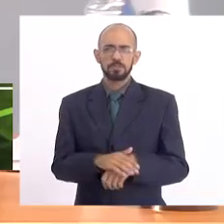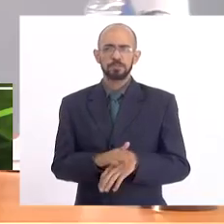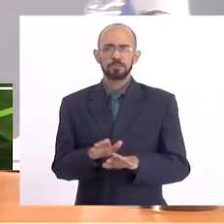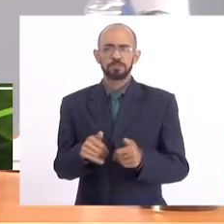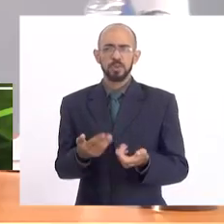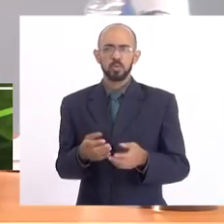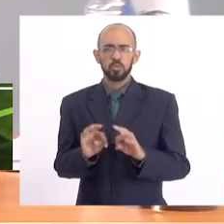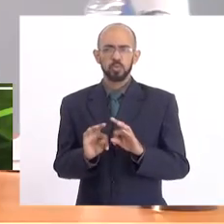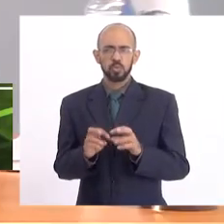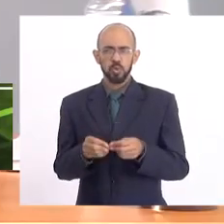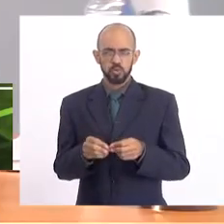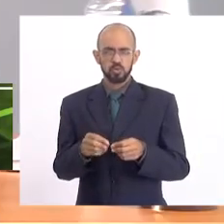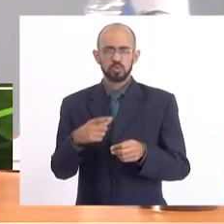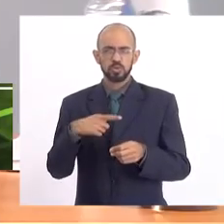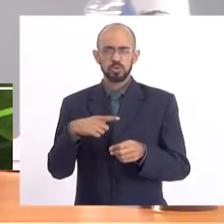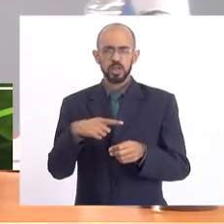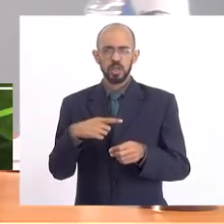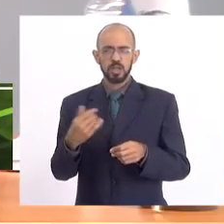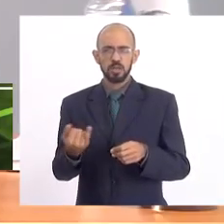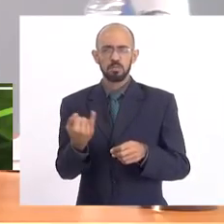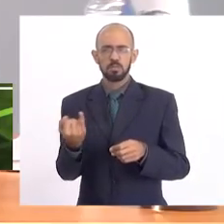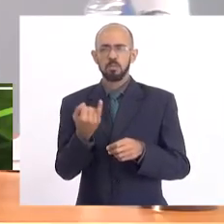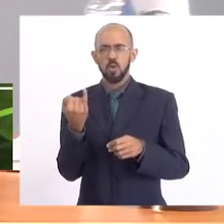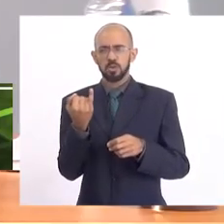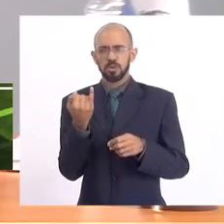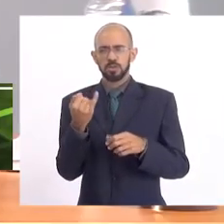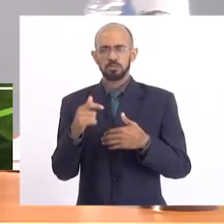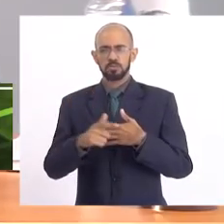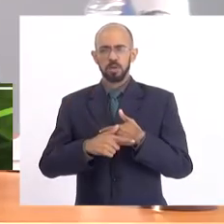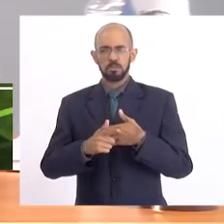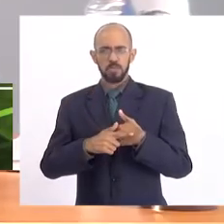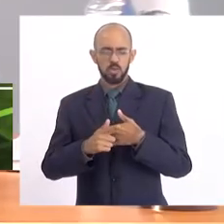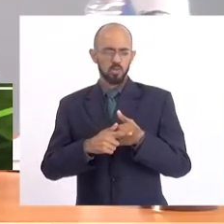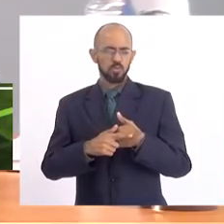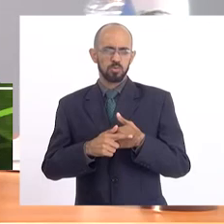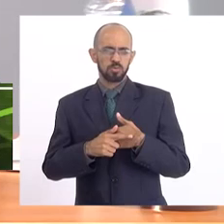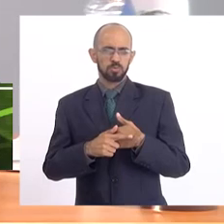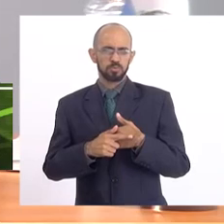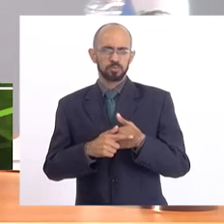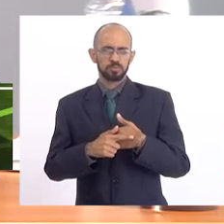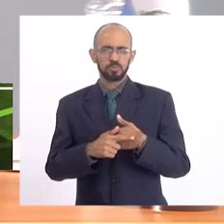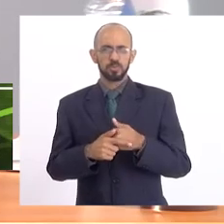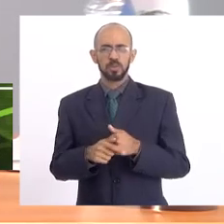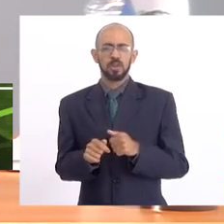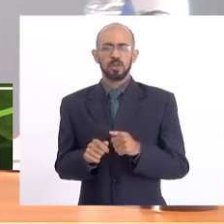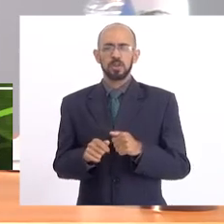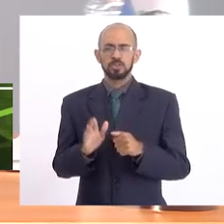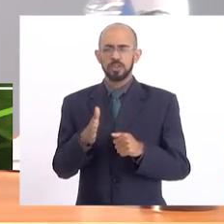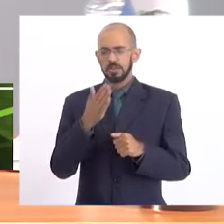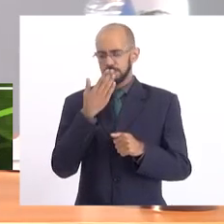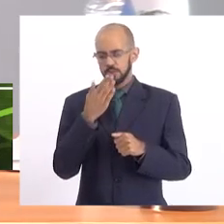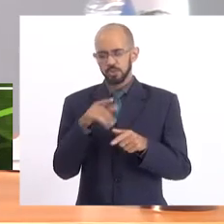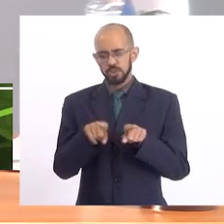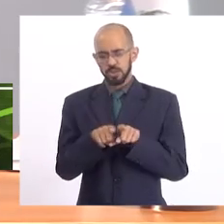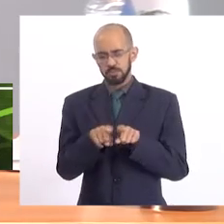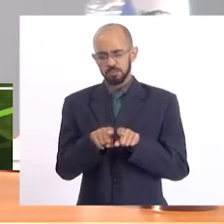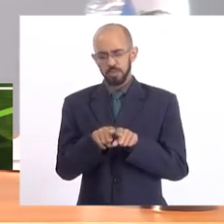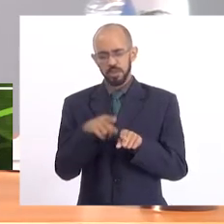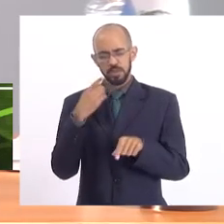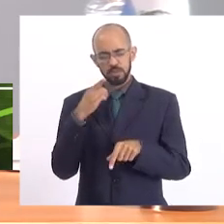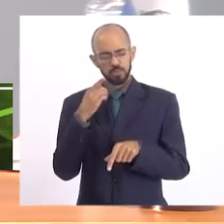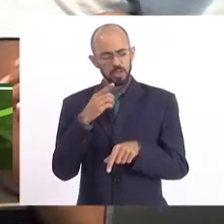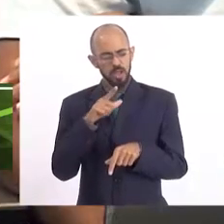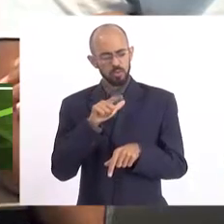todos vão ter a sua importância, todos vão ter o seu papel. Eu já pedi, deputado Luiz Martins, presidente Rodrigo